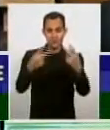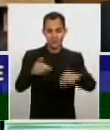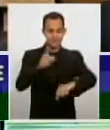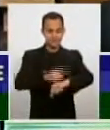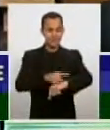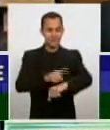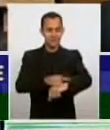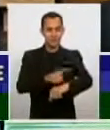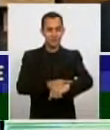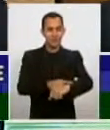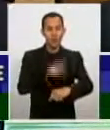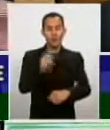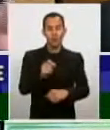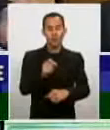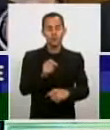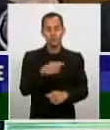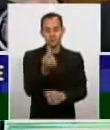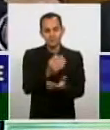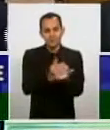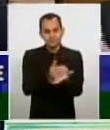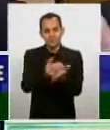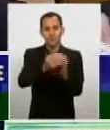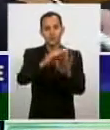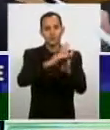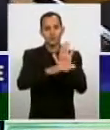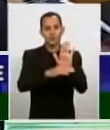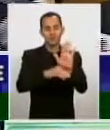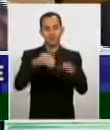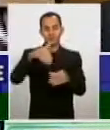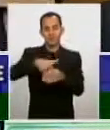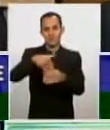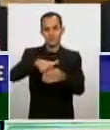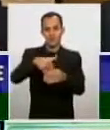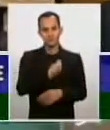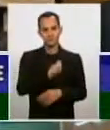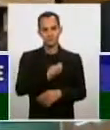momento para darmos início à ordem do dia.